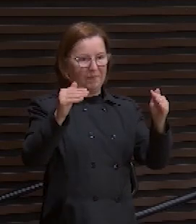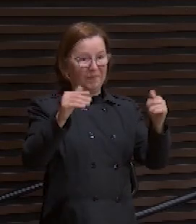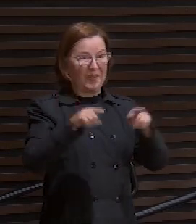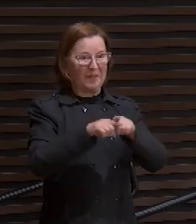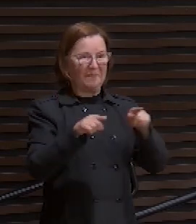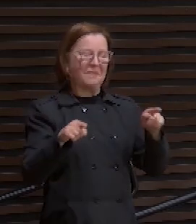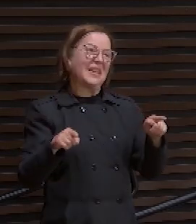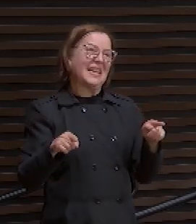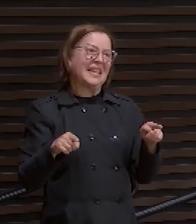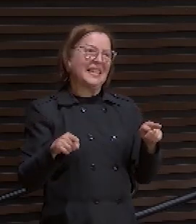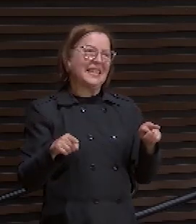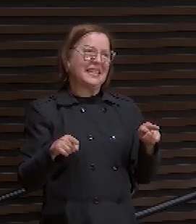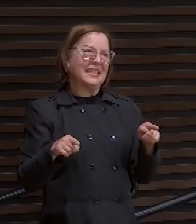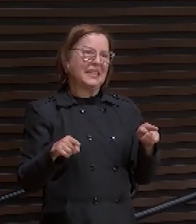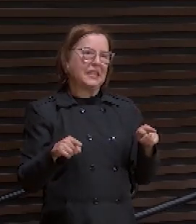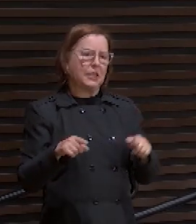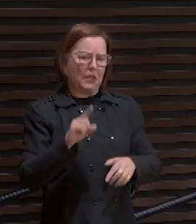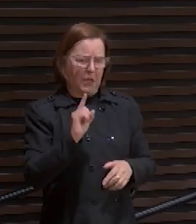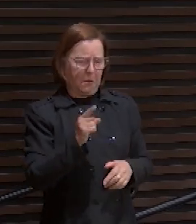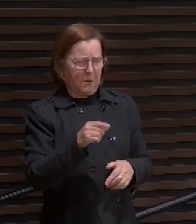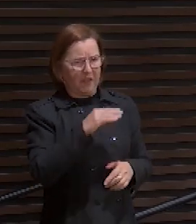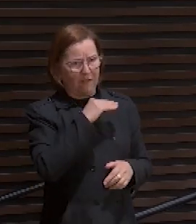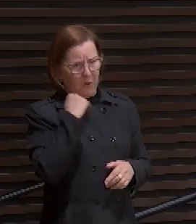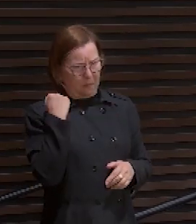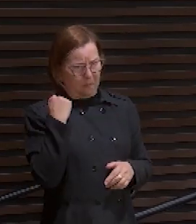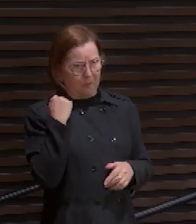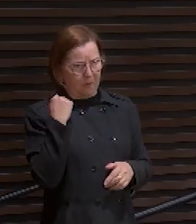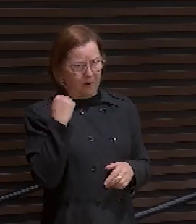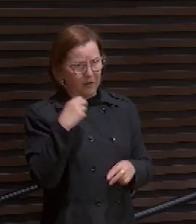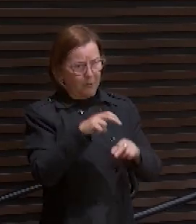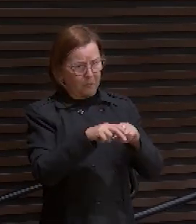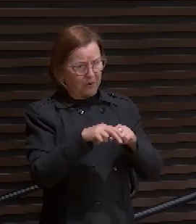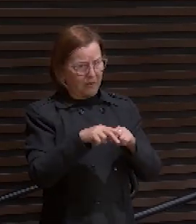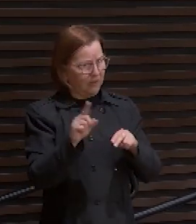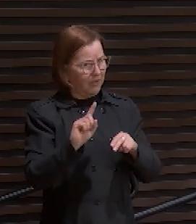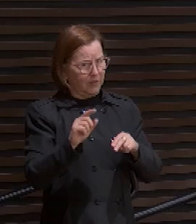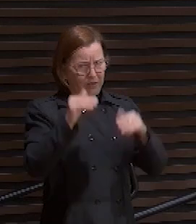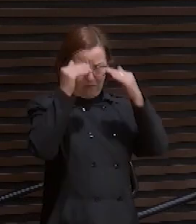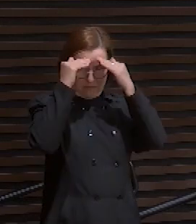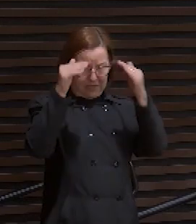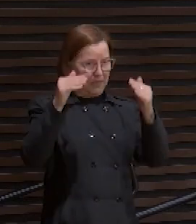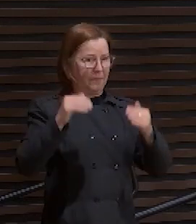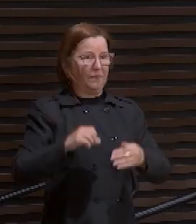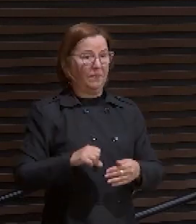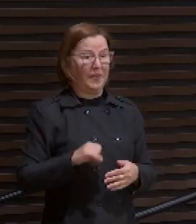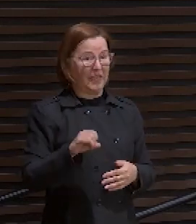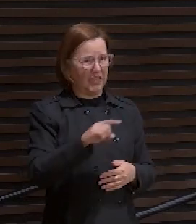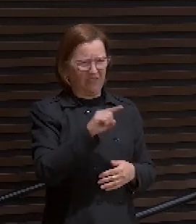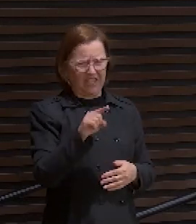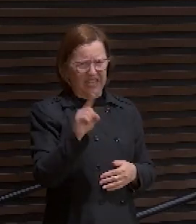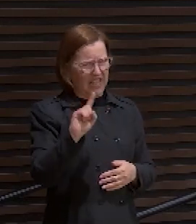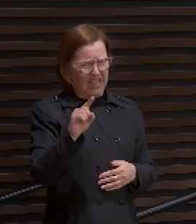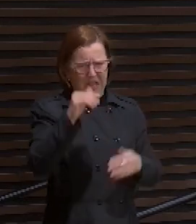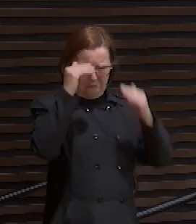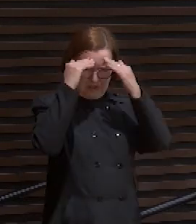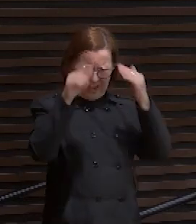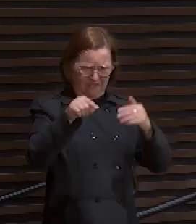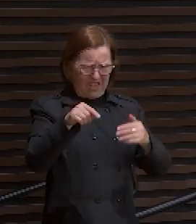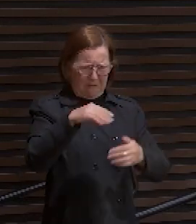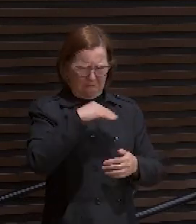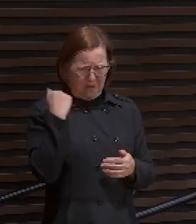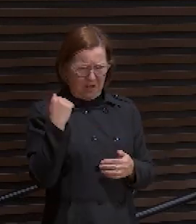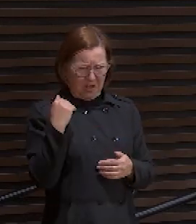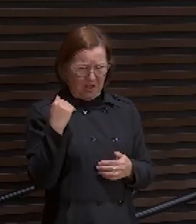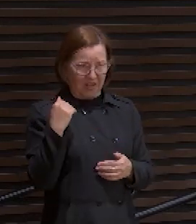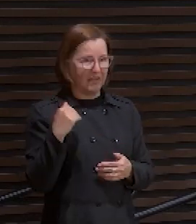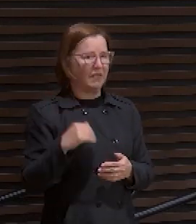mas ameaçava com morte pela desobediência. Se você desobedecer, você vai morrer. Se